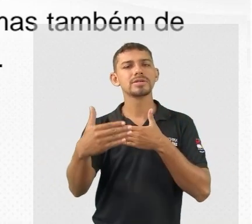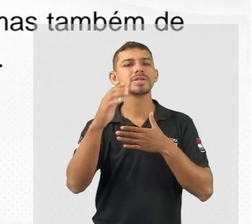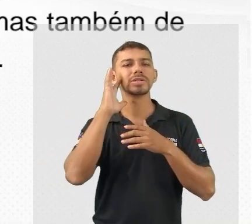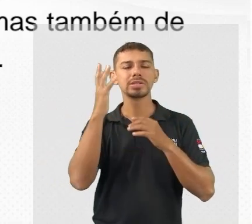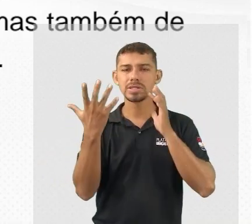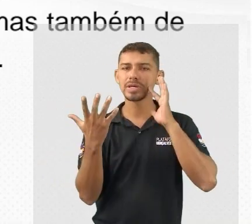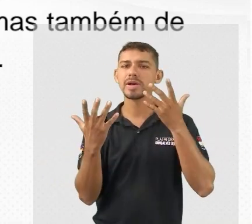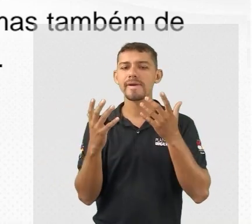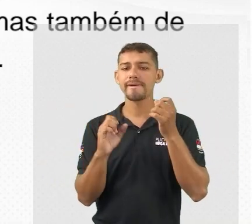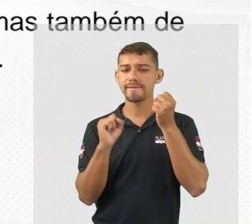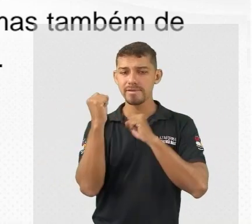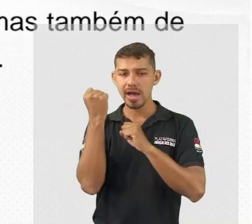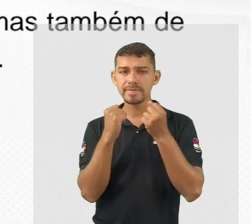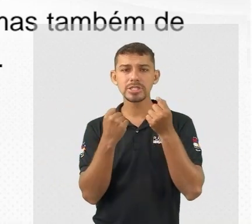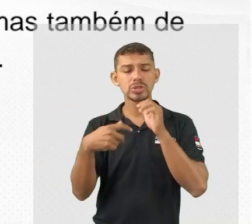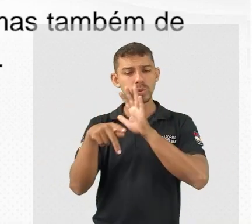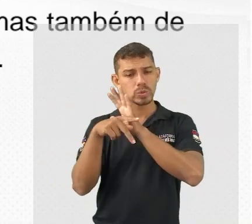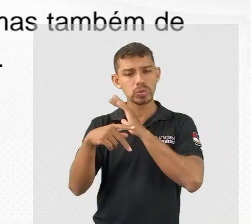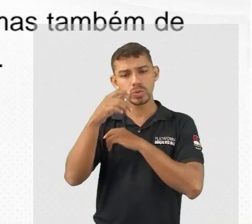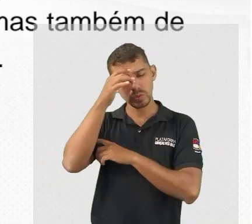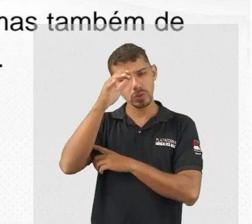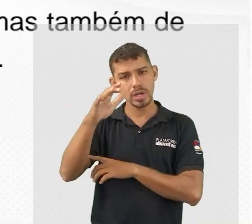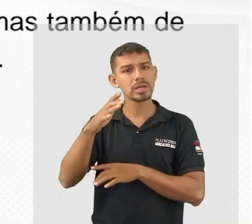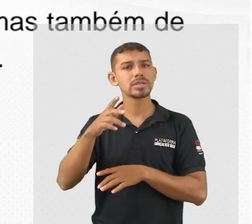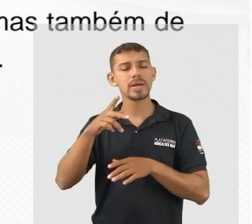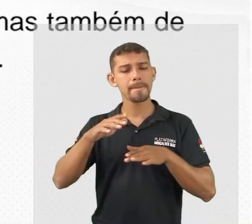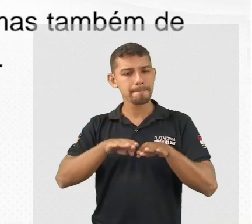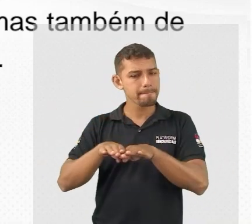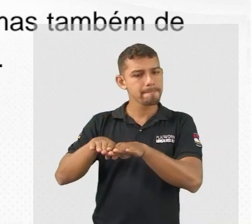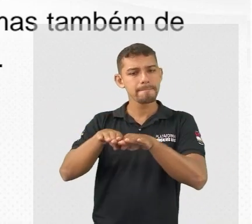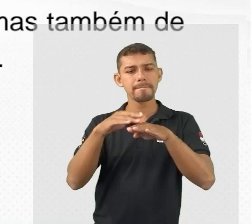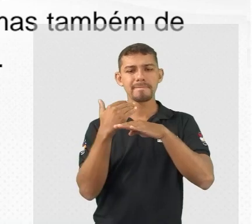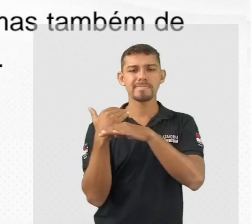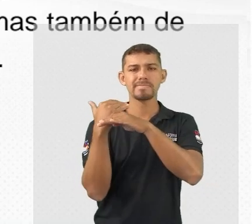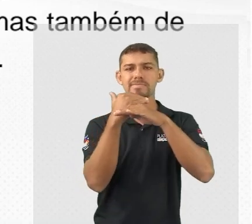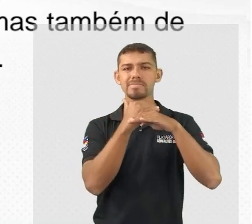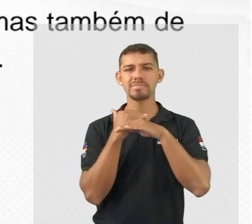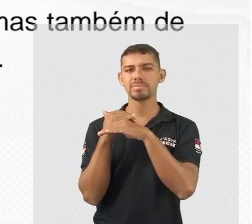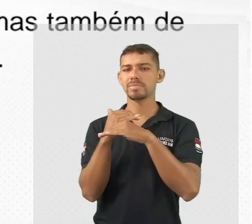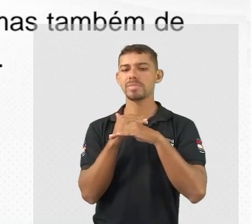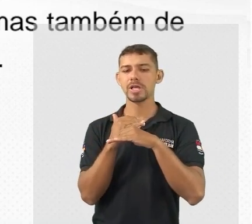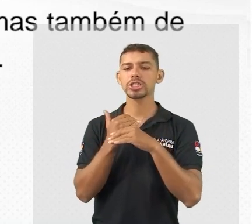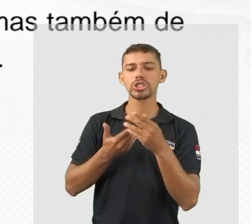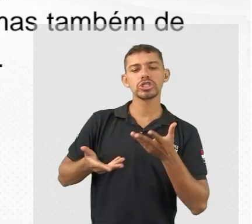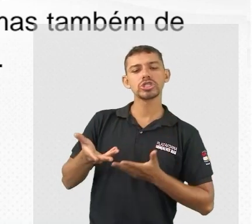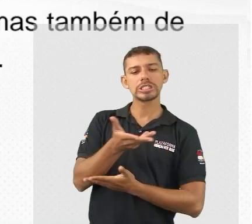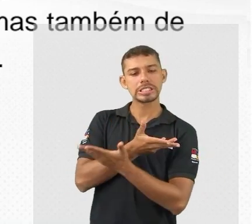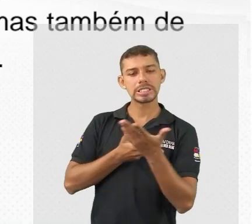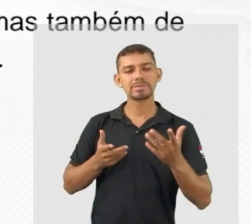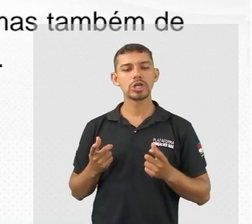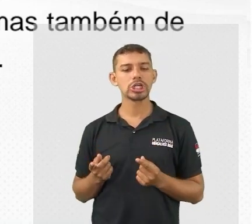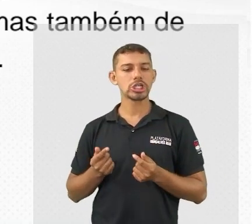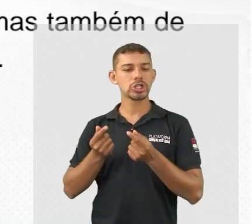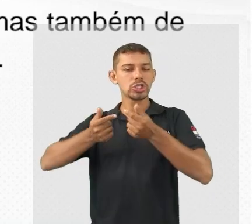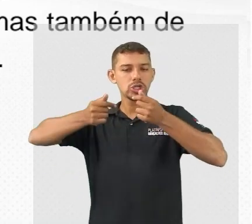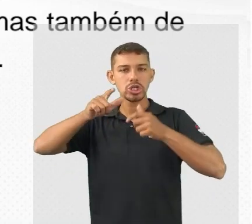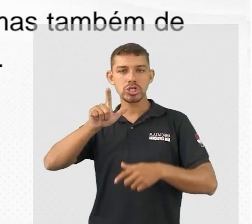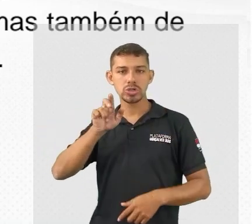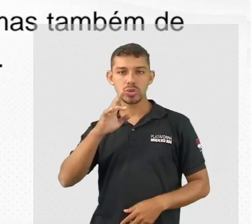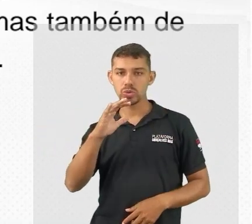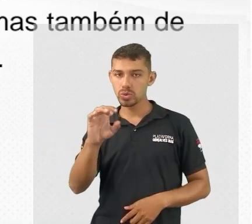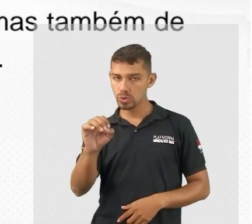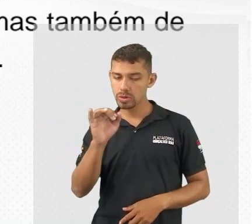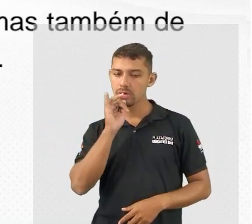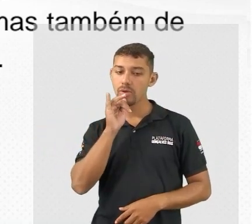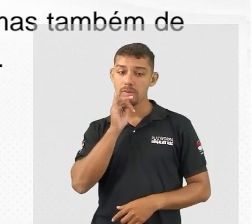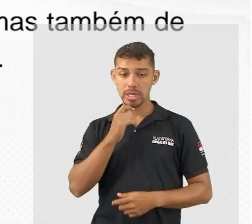como fábricas de produtos culturais padronizados, com o objetivo de entretenimento e lucro, mas também de